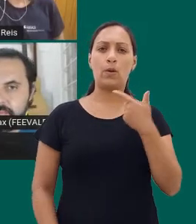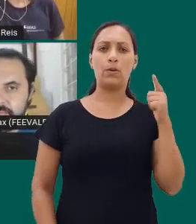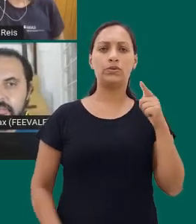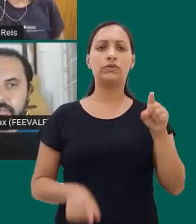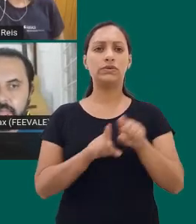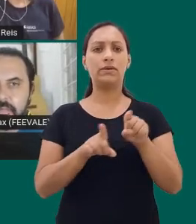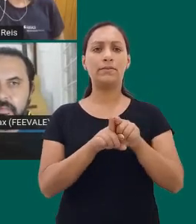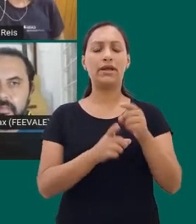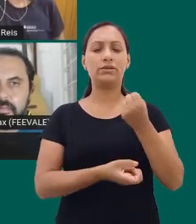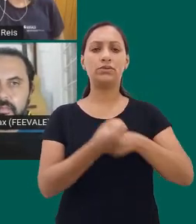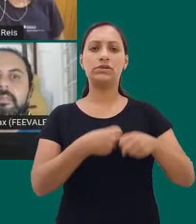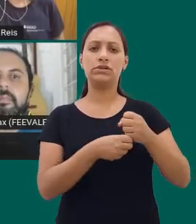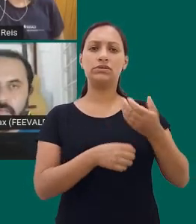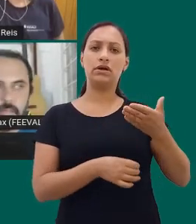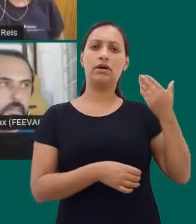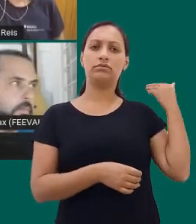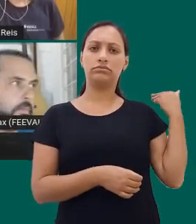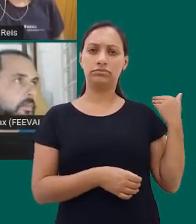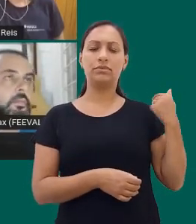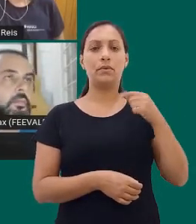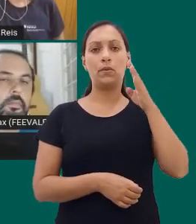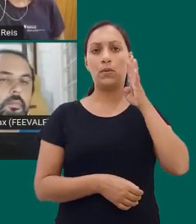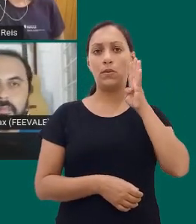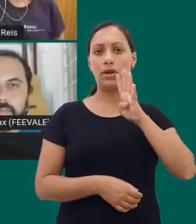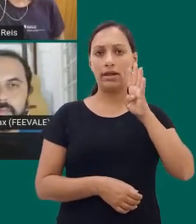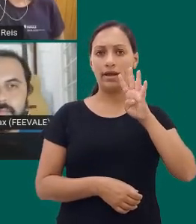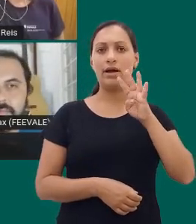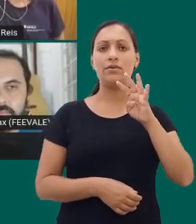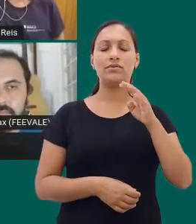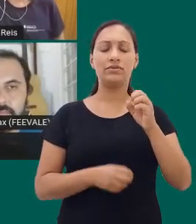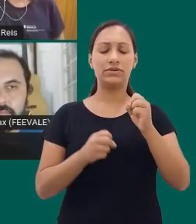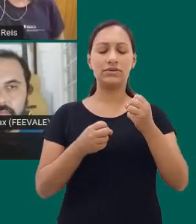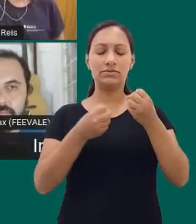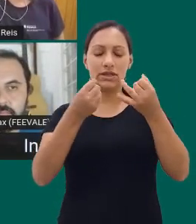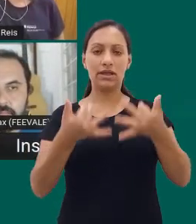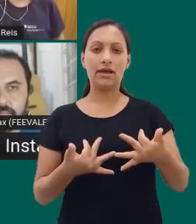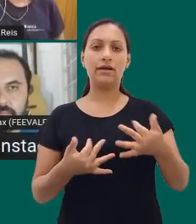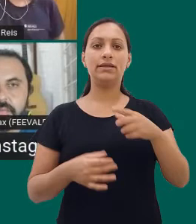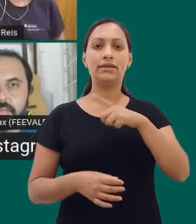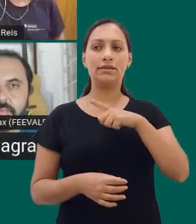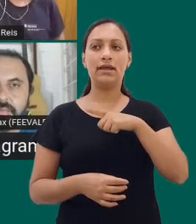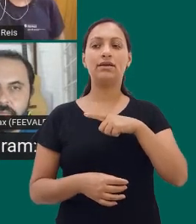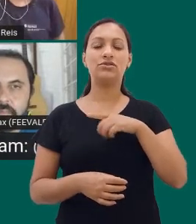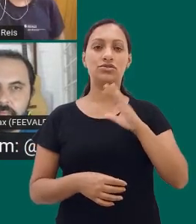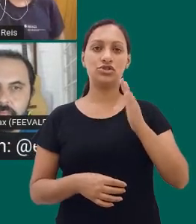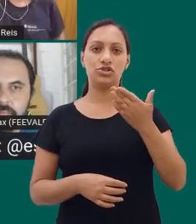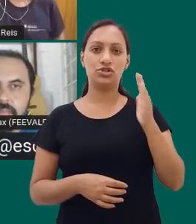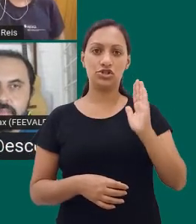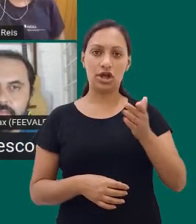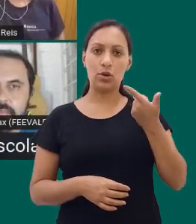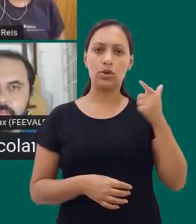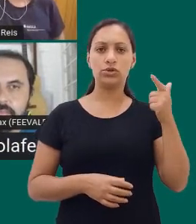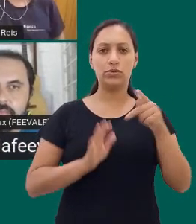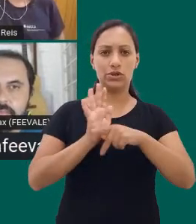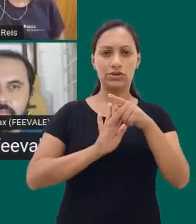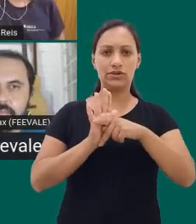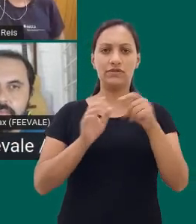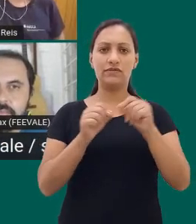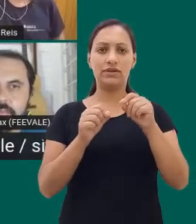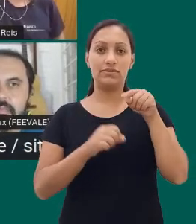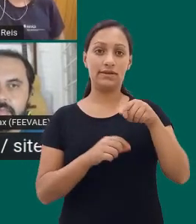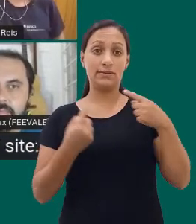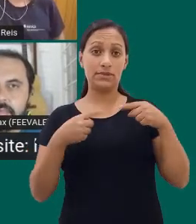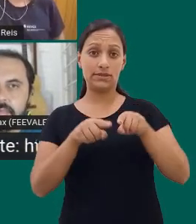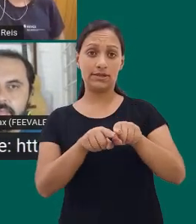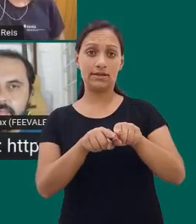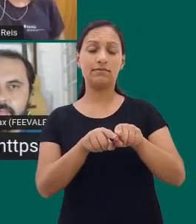anos anteriores também, eu acho que é bem bacana dizer que a gente já tem alguns confeccionados com essa parceria, né, que a gente pode citar, dentre